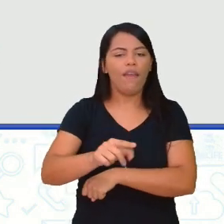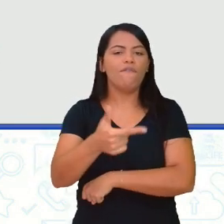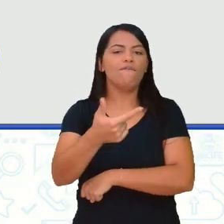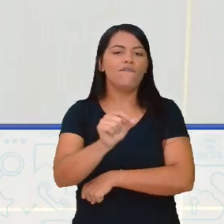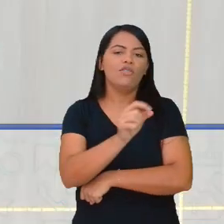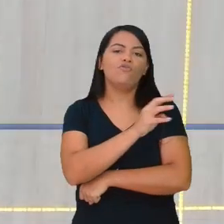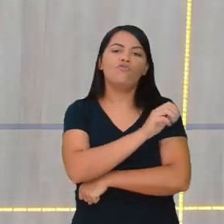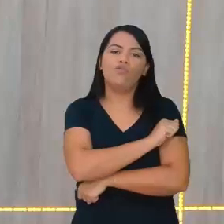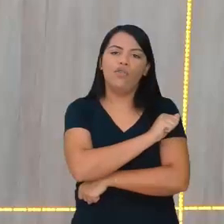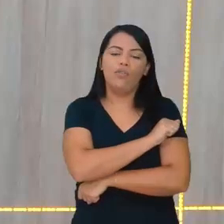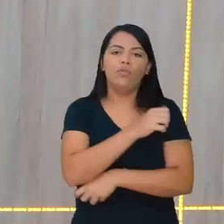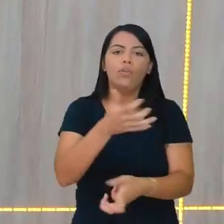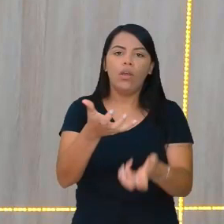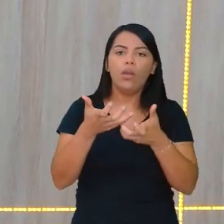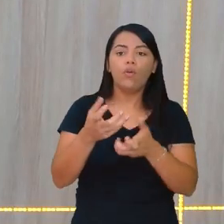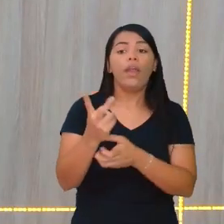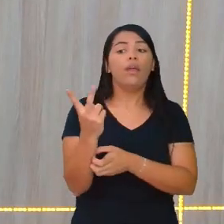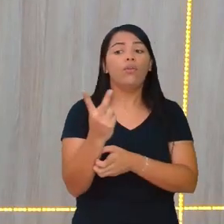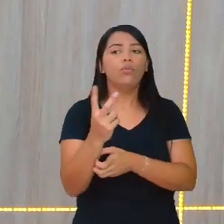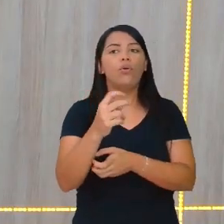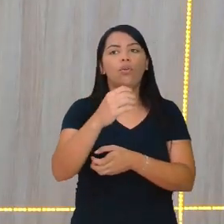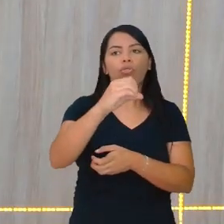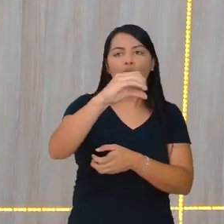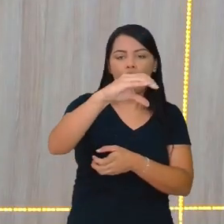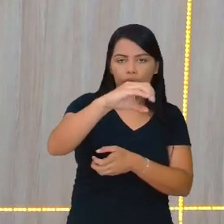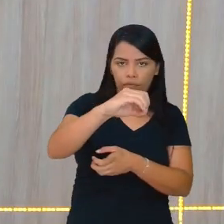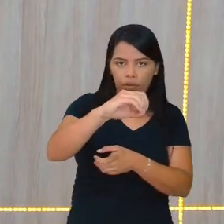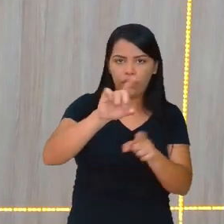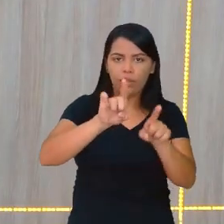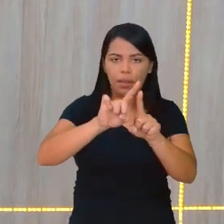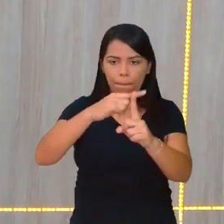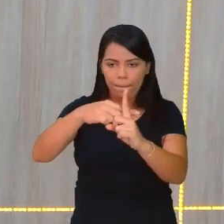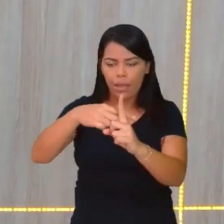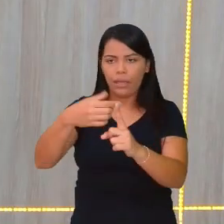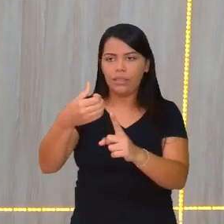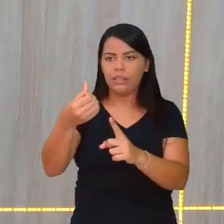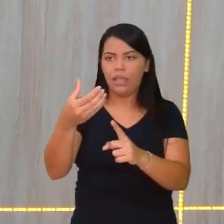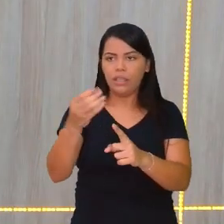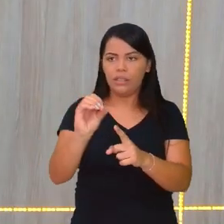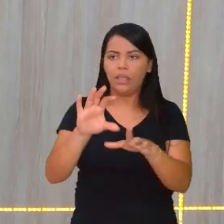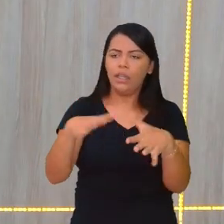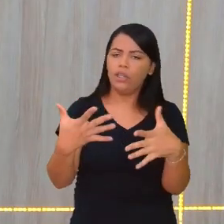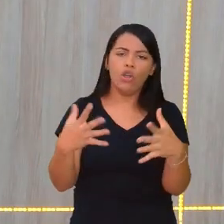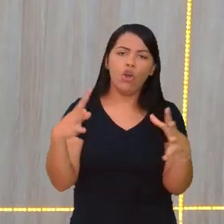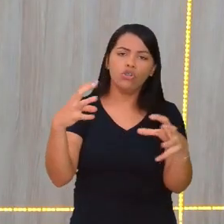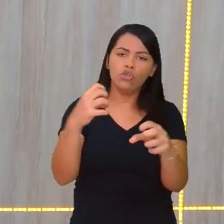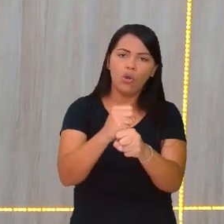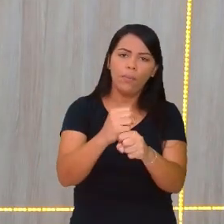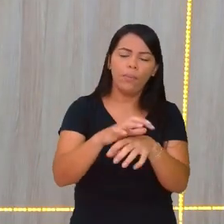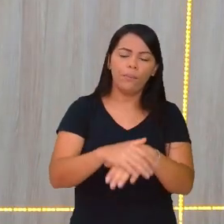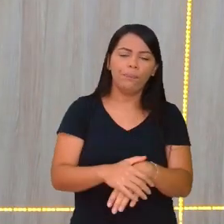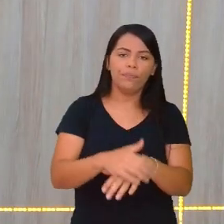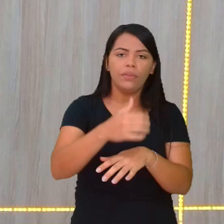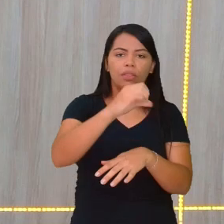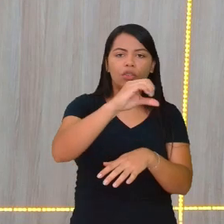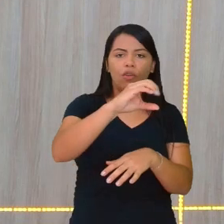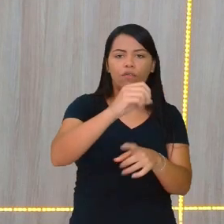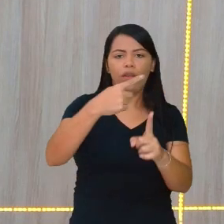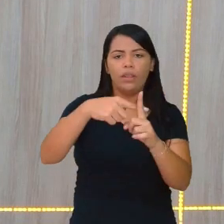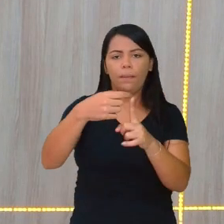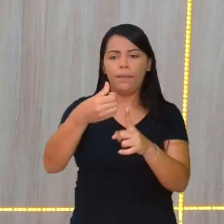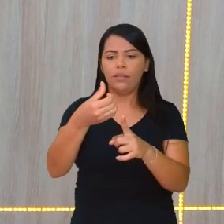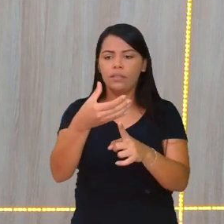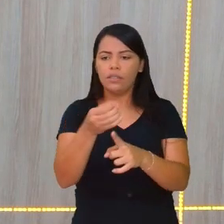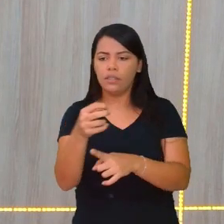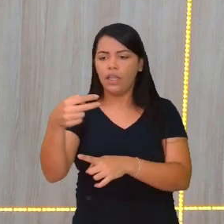quero esses dois, né? Eu quero 90 mais os 60. Então, eu somo. 90 mais